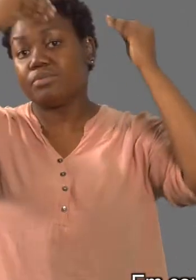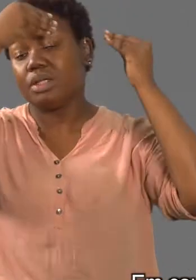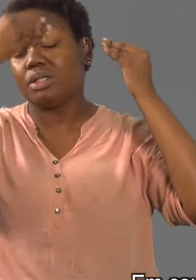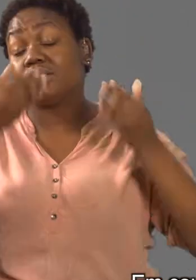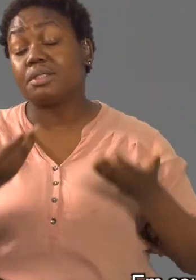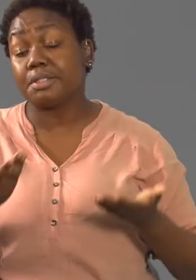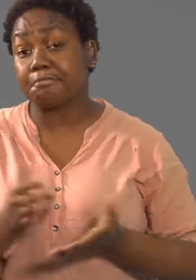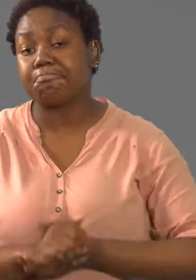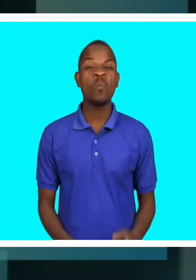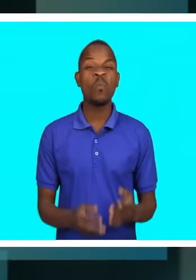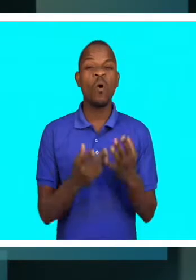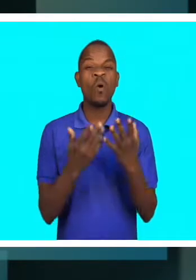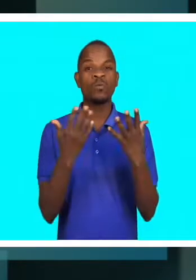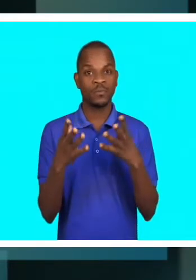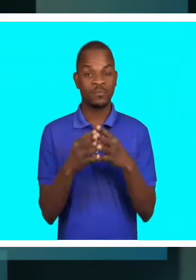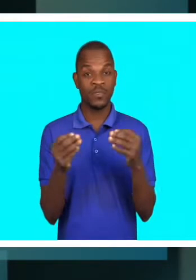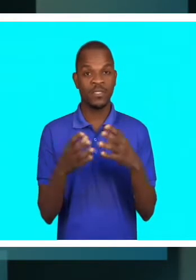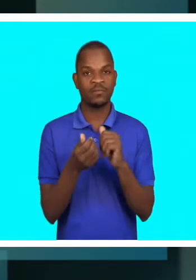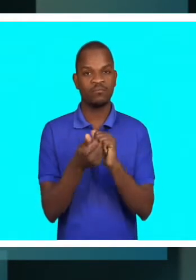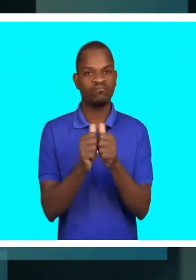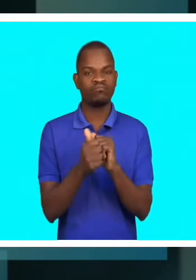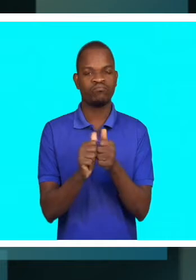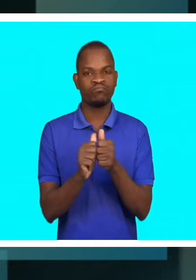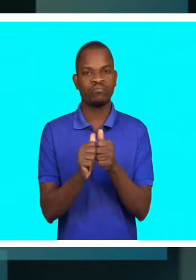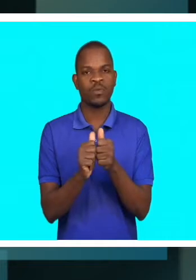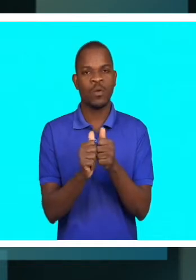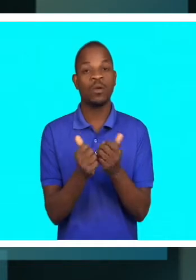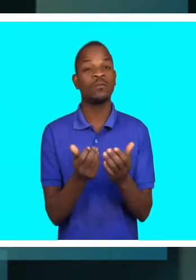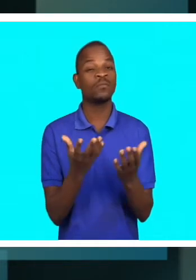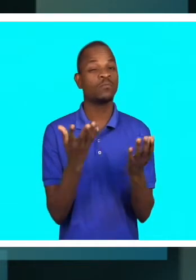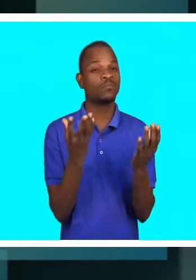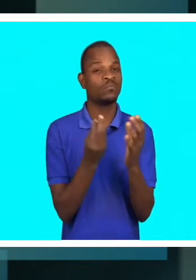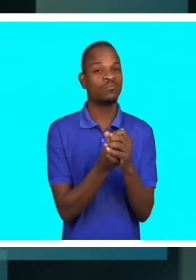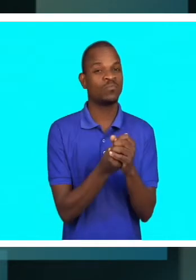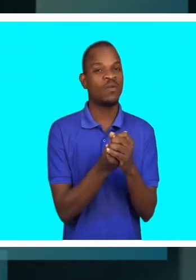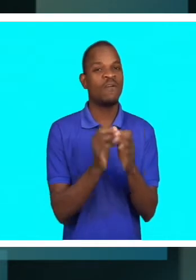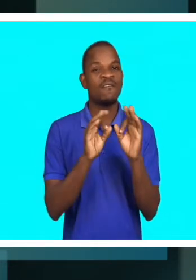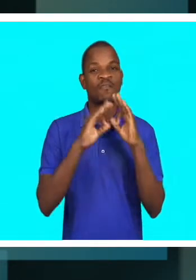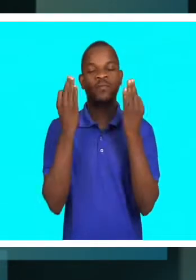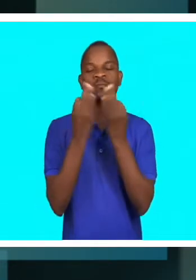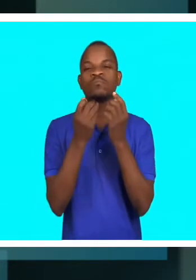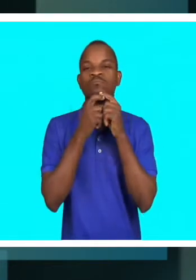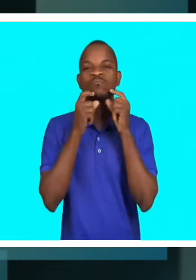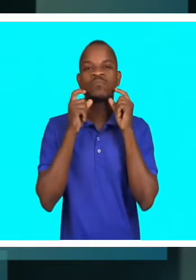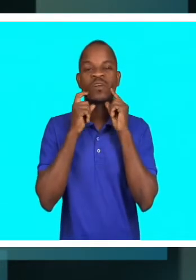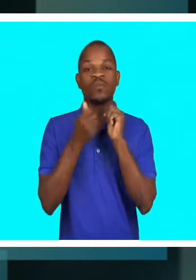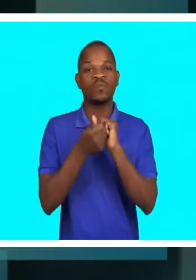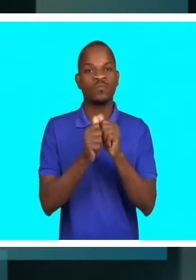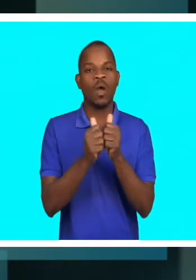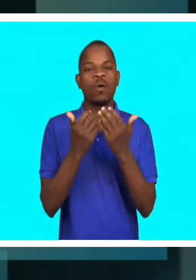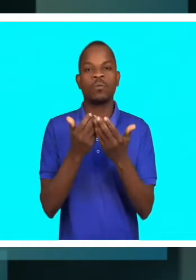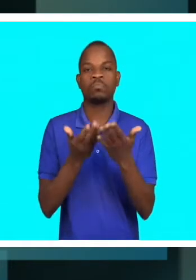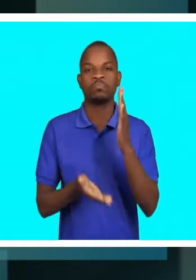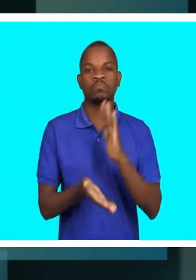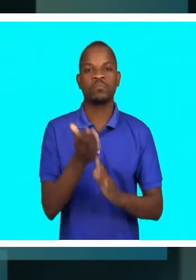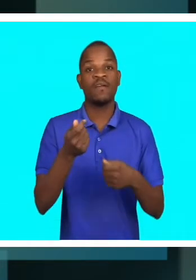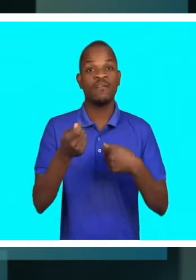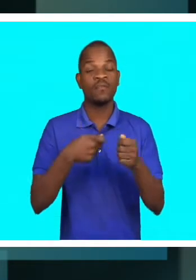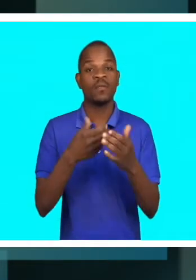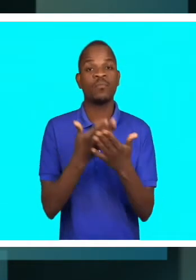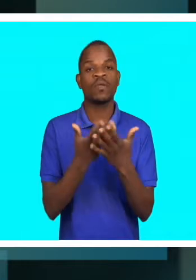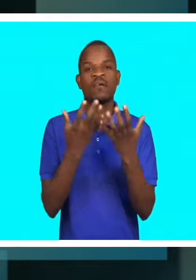aduaneiros. Diverso material desportivo pertencente à Federação Moçambicana de Futebol está em